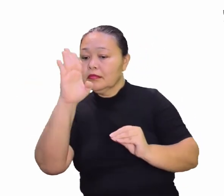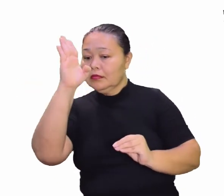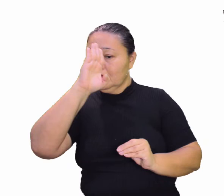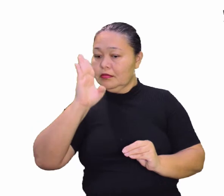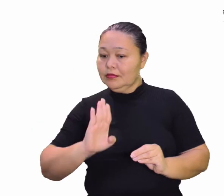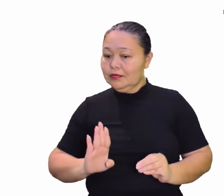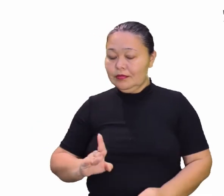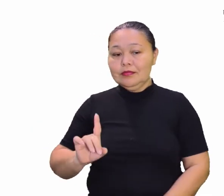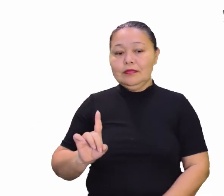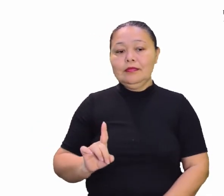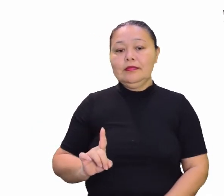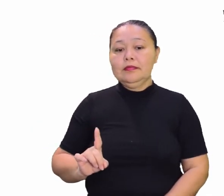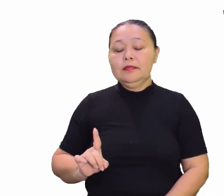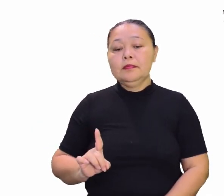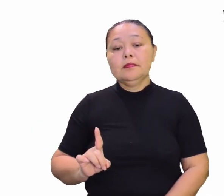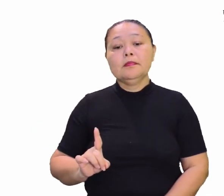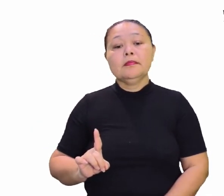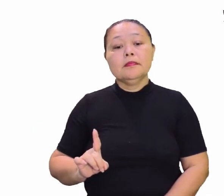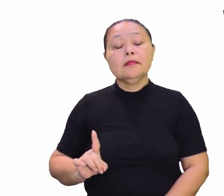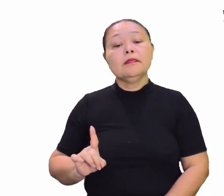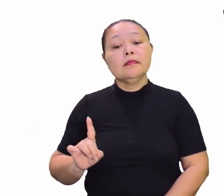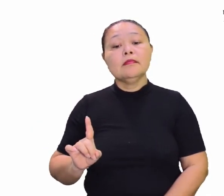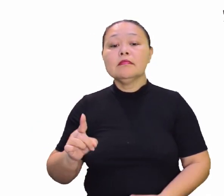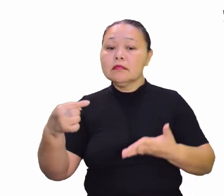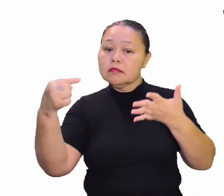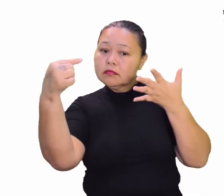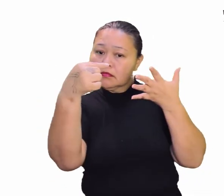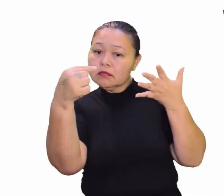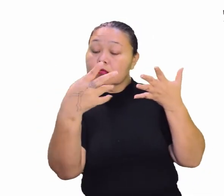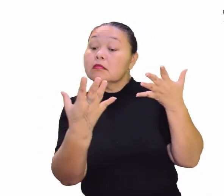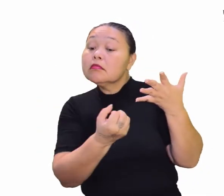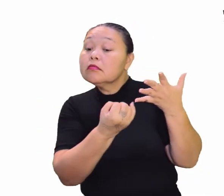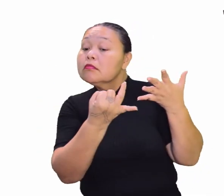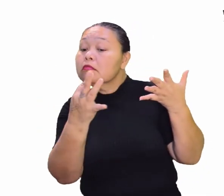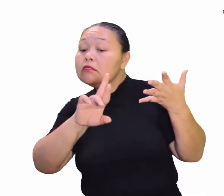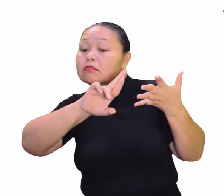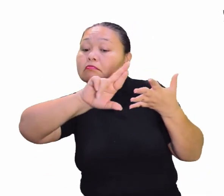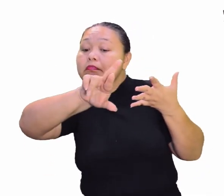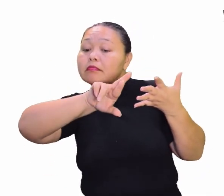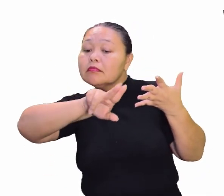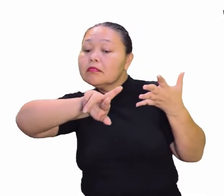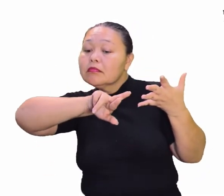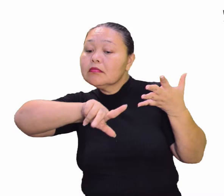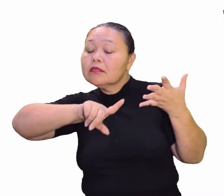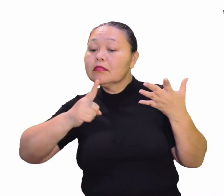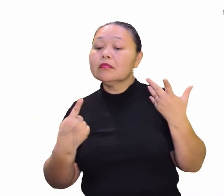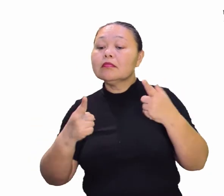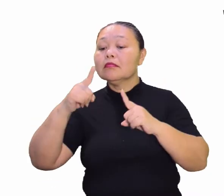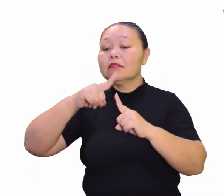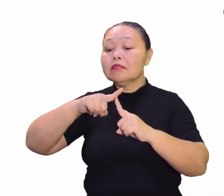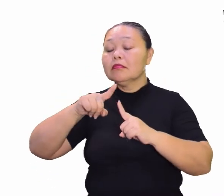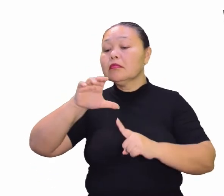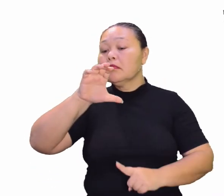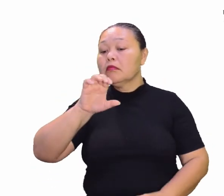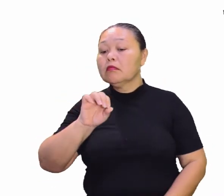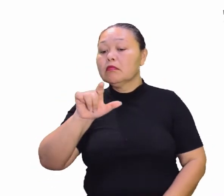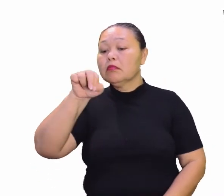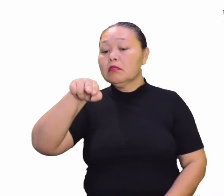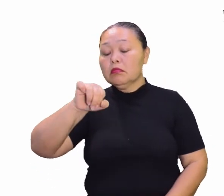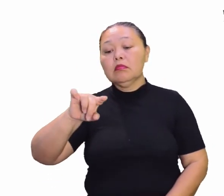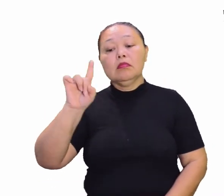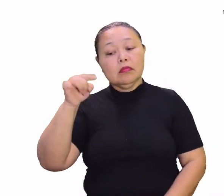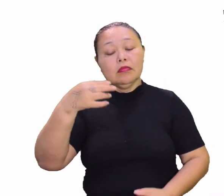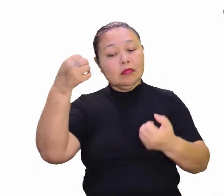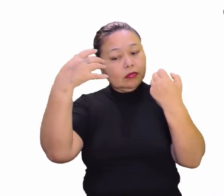espaço brasileiro e indicar ainda quais as diferenças entre os tipos de colonização, que